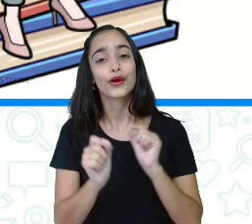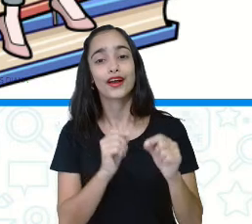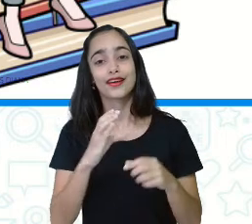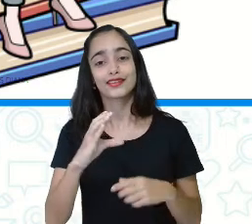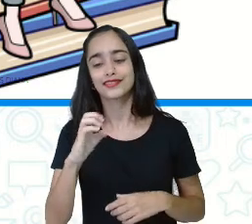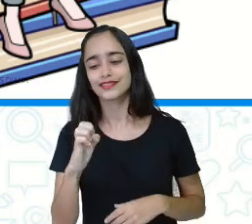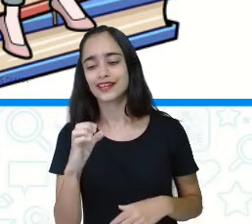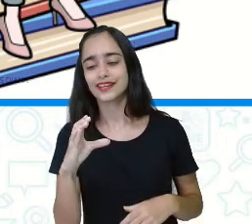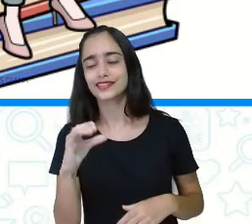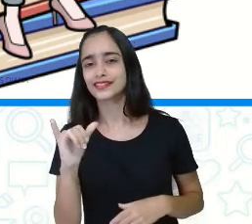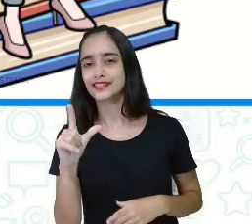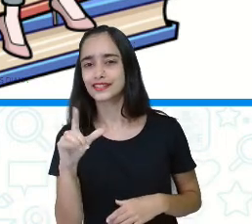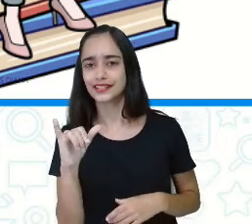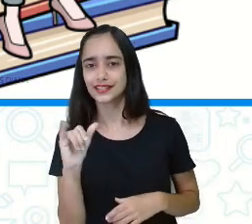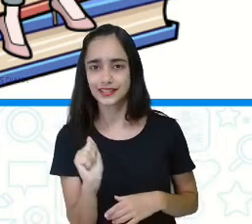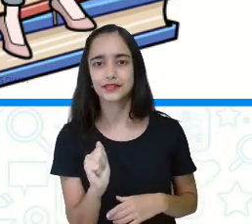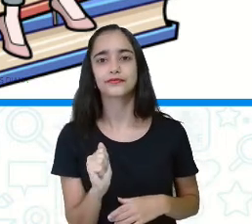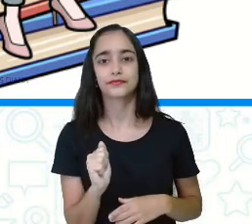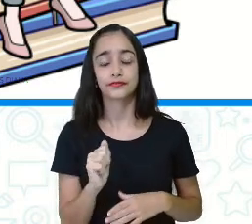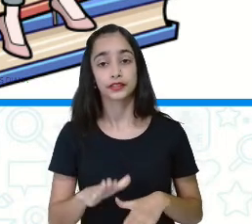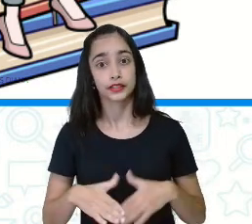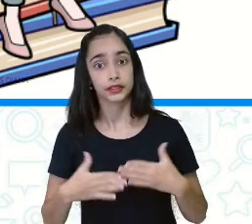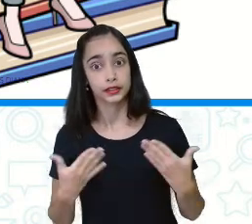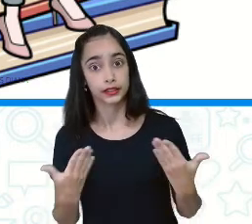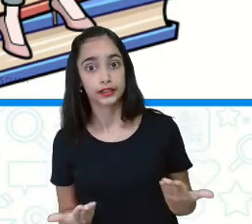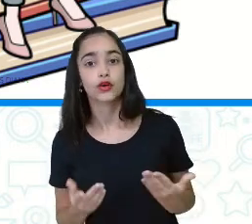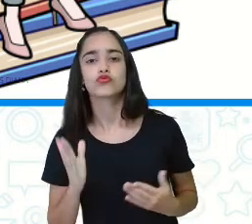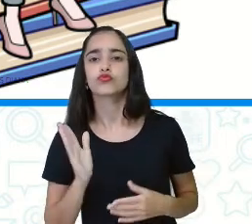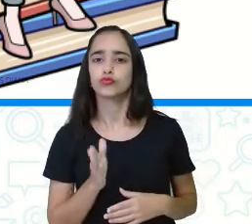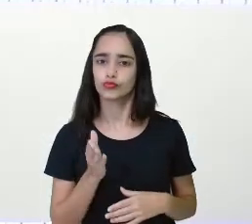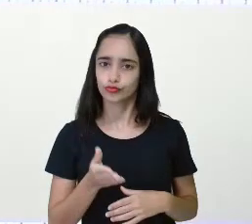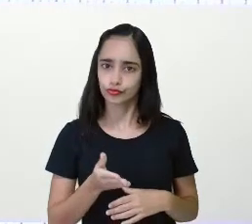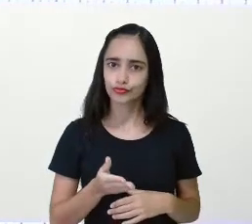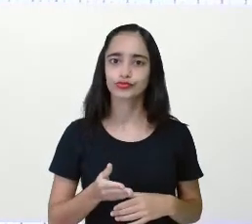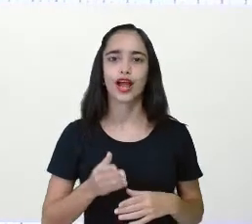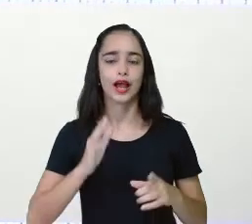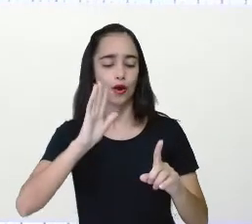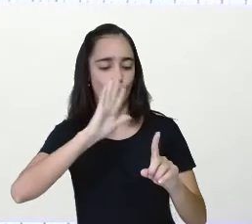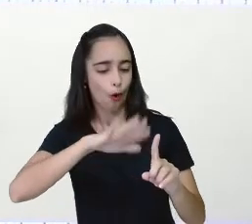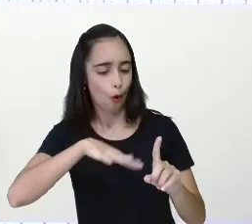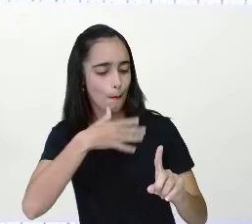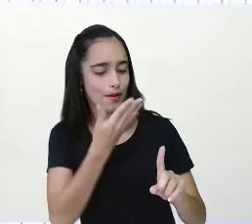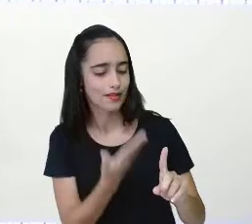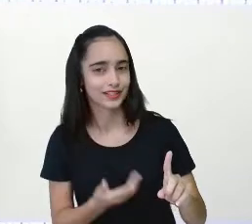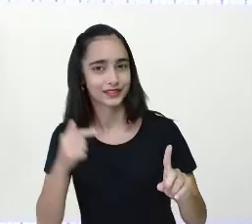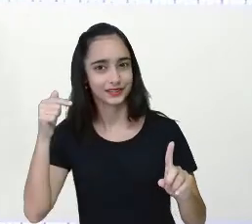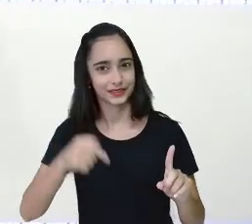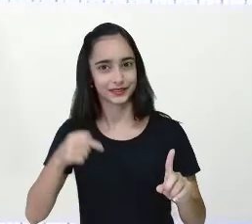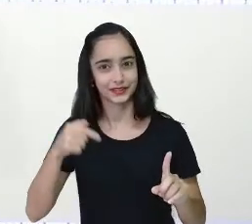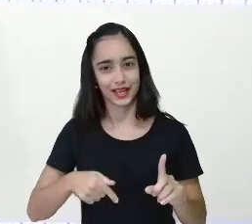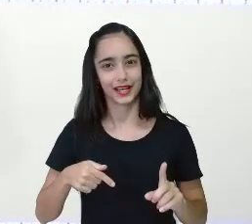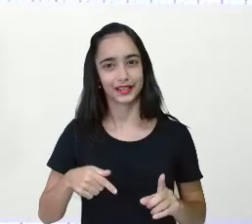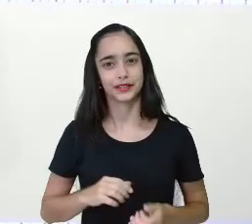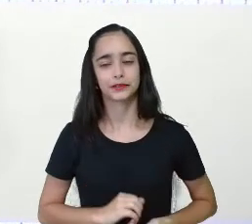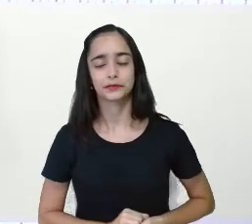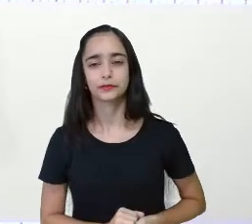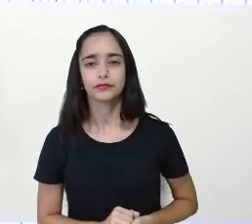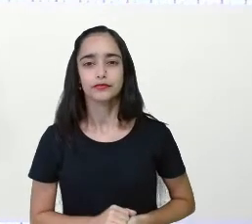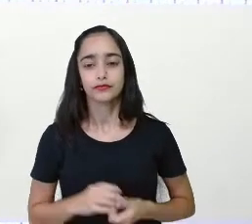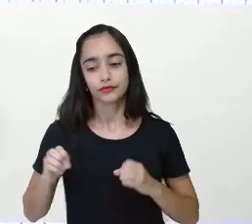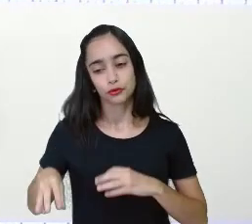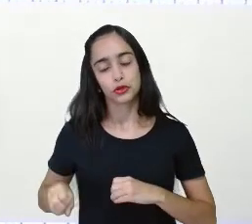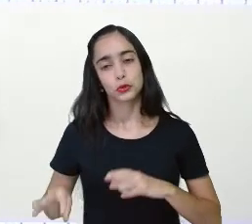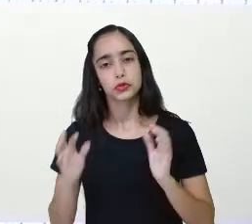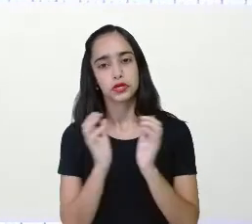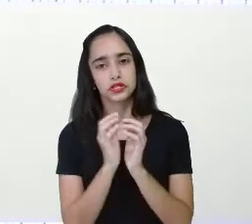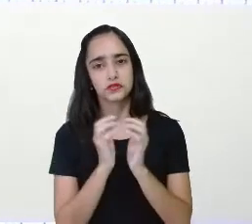Cecília Meirelles, não é? Inclusive, a Cecília Meirelles já foi homenageada pela nossa rede, não é? Bem interessante. A